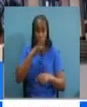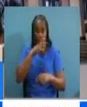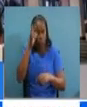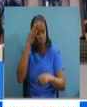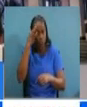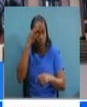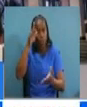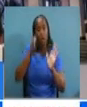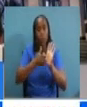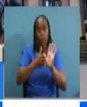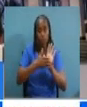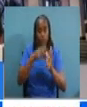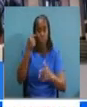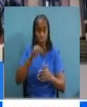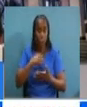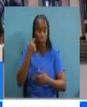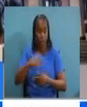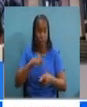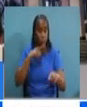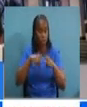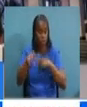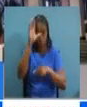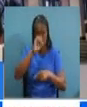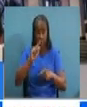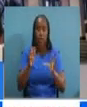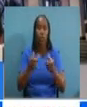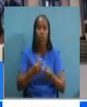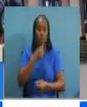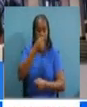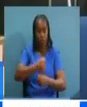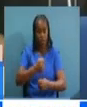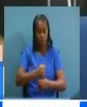a justeza das políticas do governo na economia e no emprego.